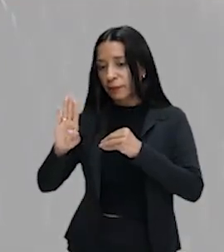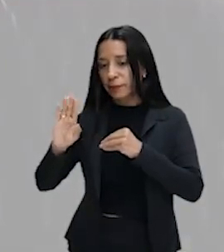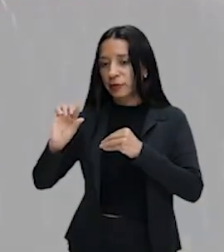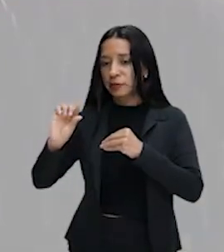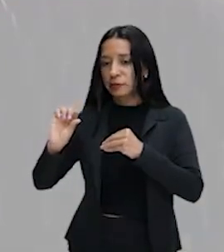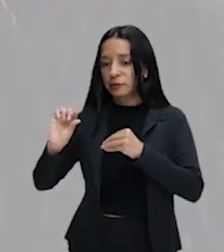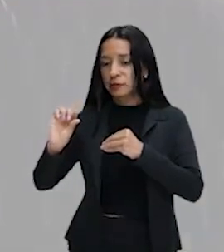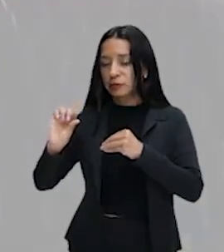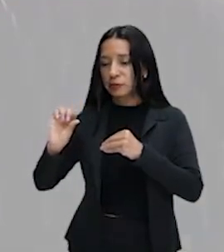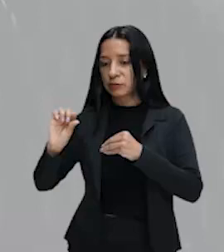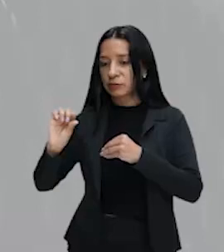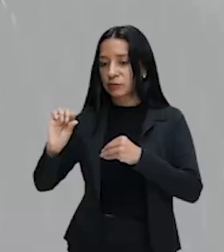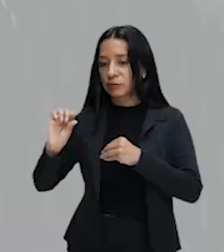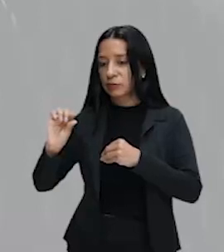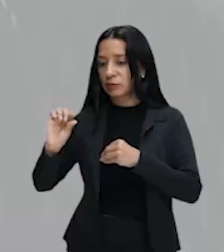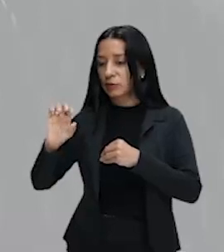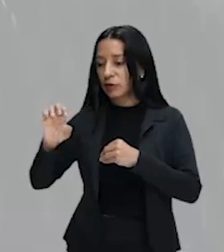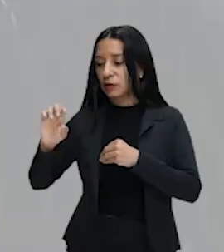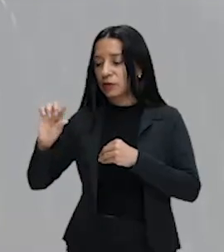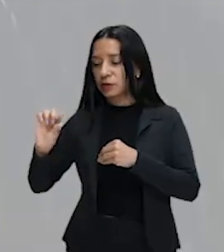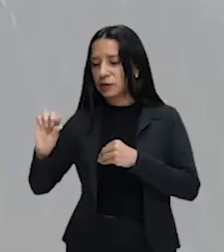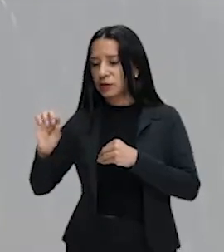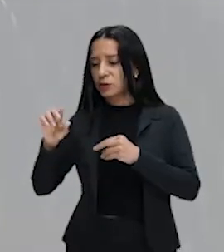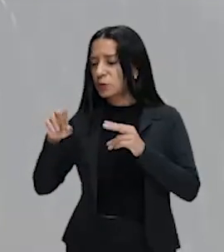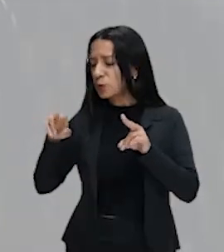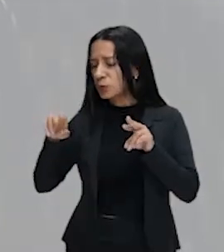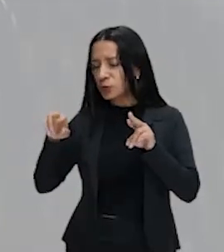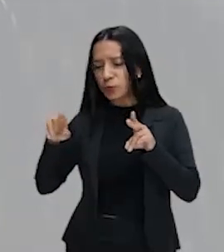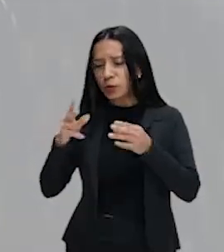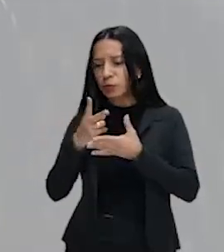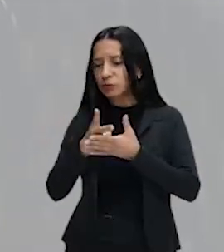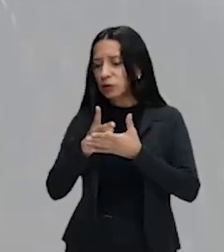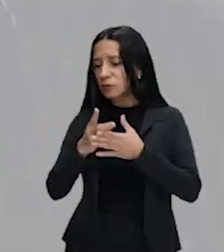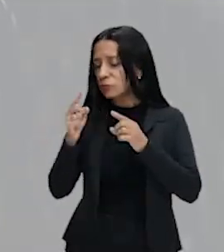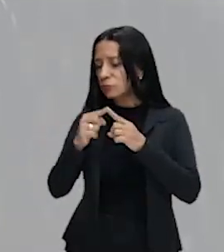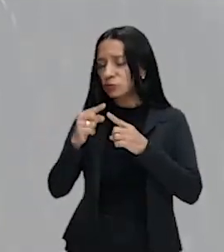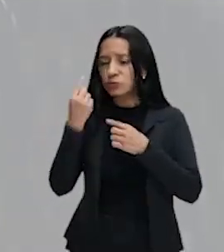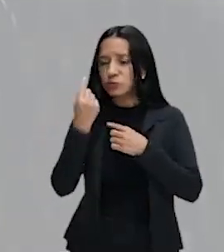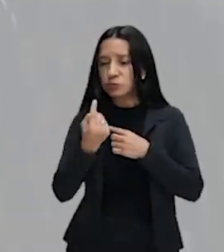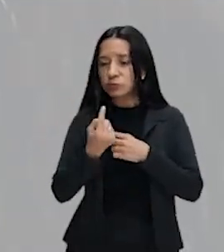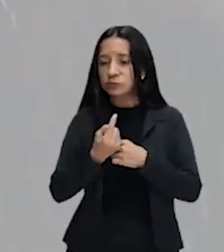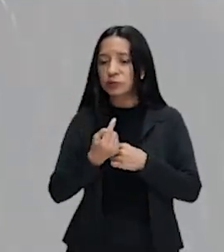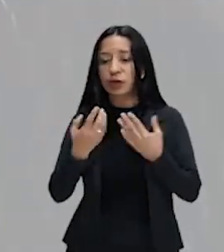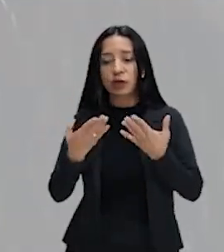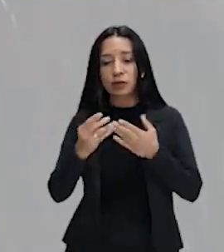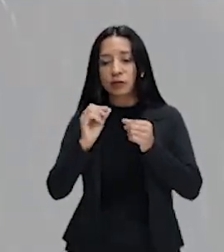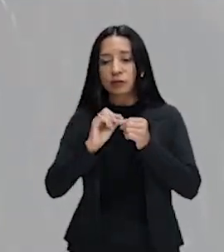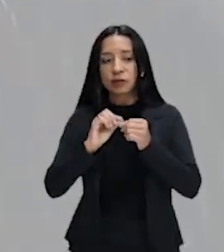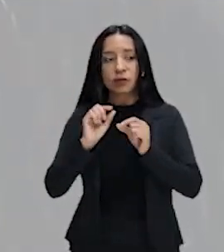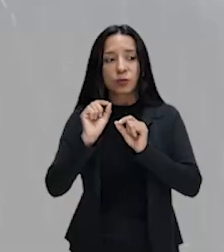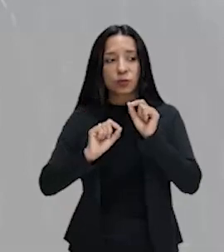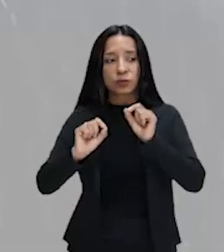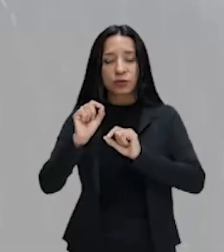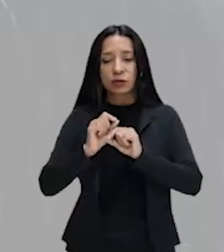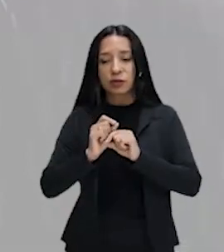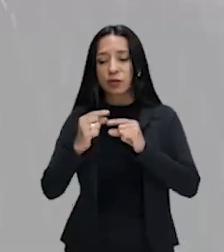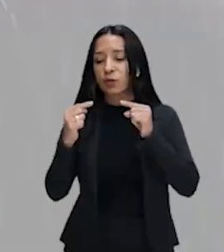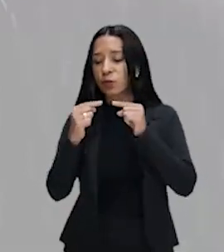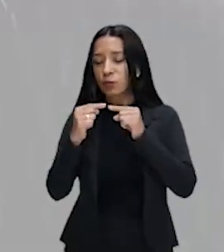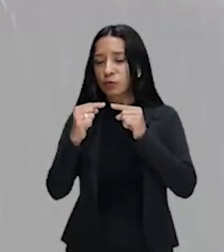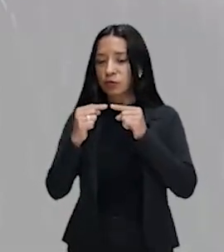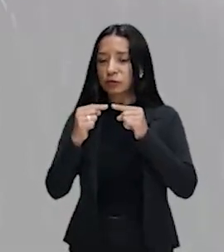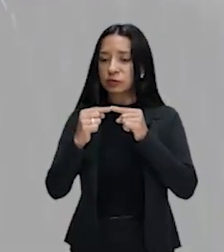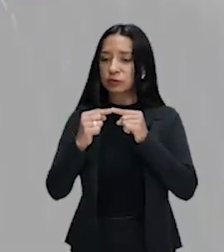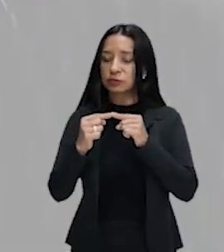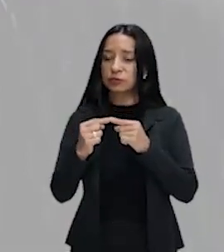Ezinho, Bzinho com Ezinho, tudo vai dar igual. Então, é só um tipo, ok? Agora, o que eu vou fazer? Eu vou fazer as